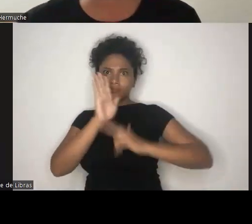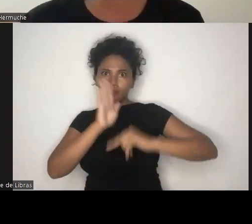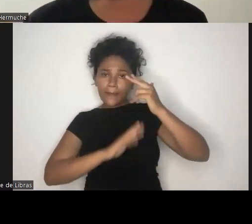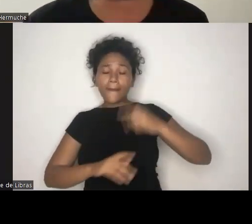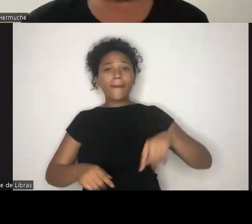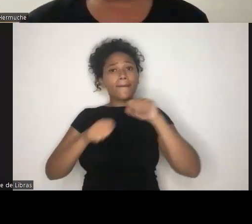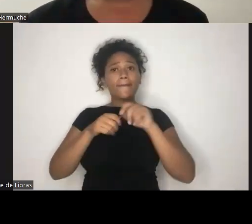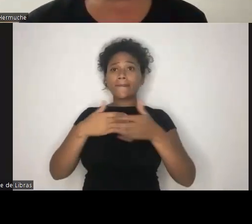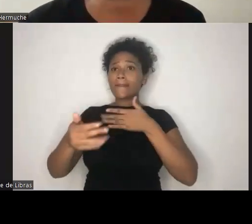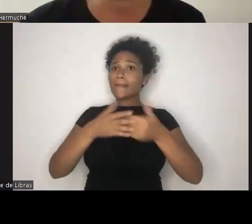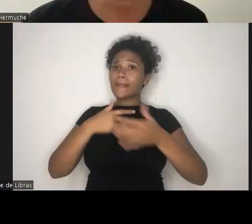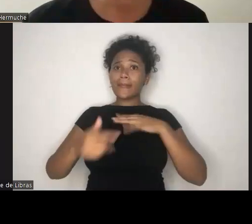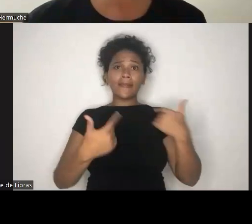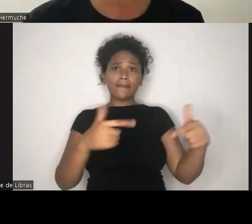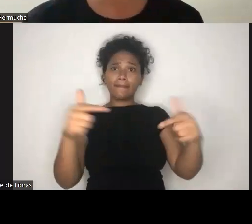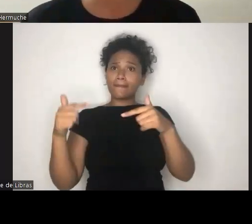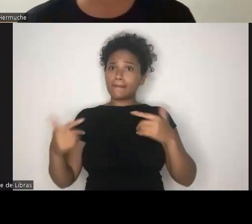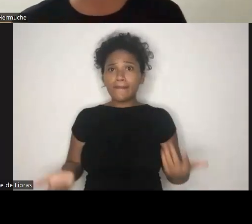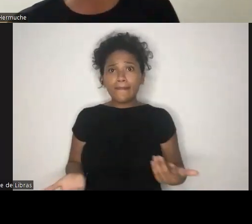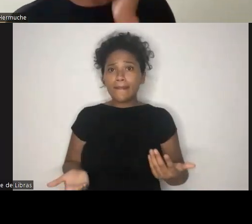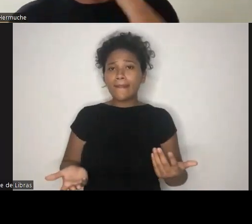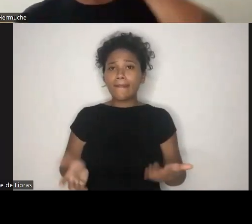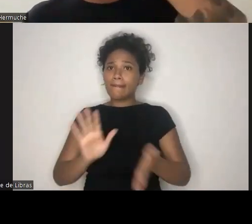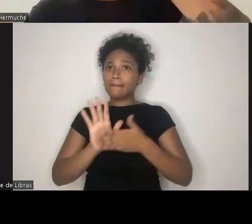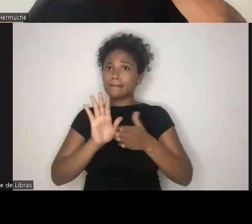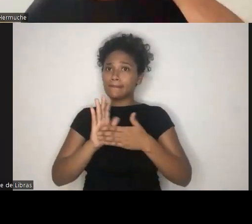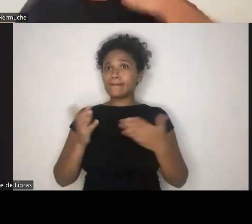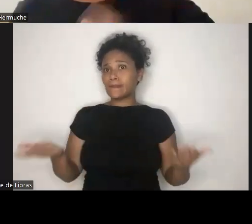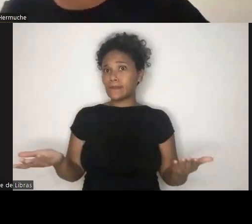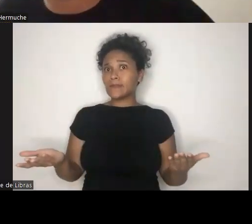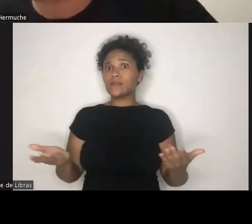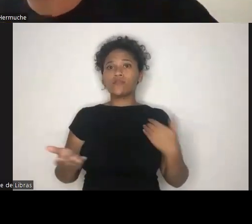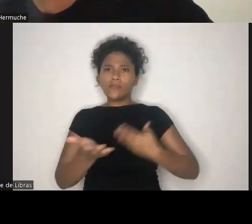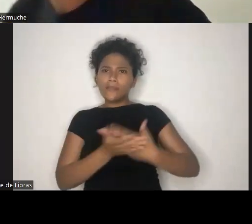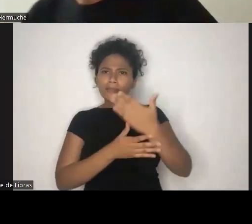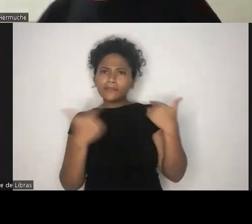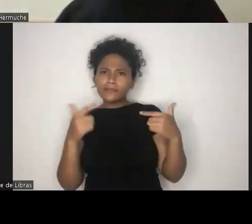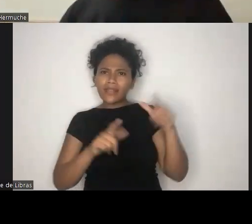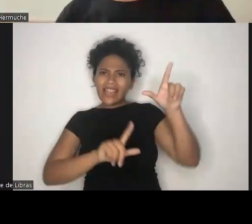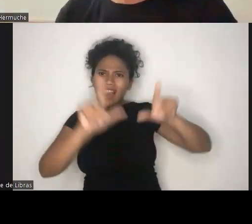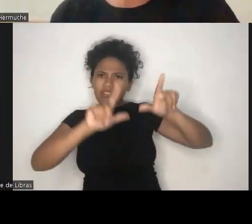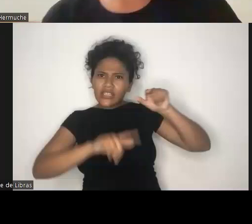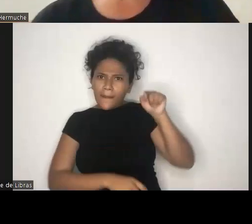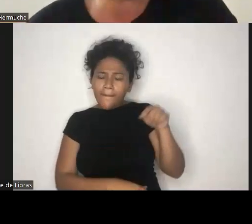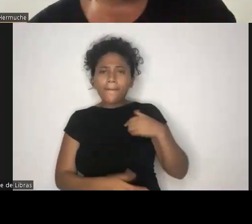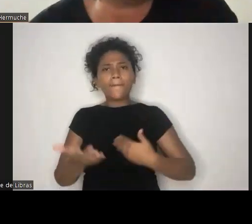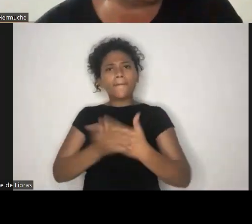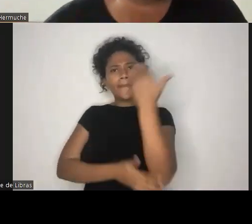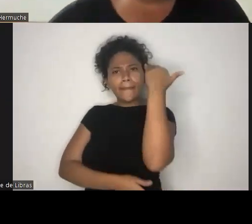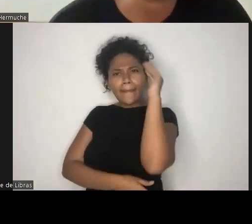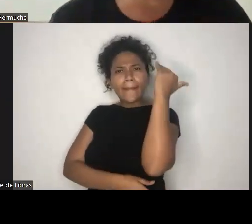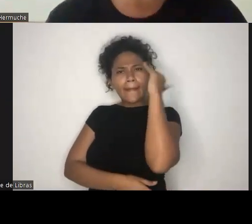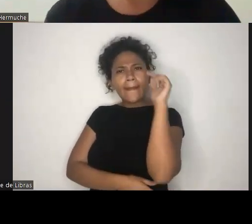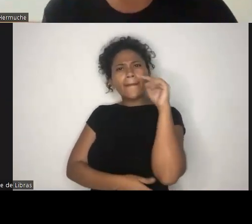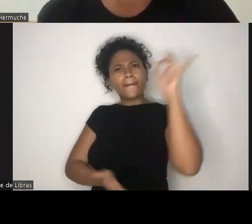a gente faz em qualquer outro trabalho que a gente se propõe então quando eu comecei a trabalhar com televisão eu comecei a entender realmente aquele